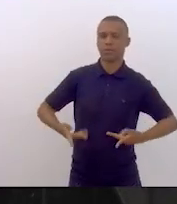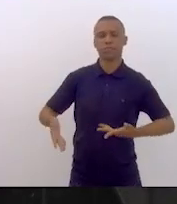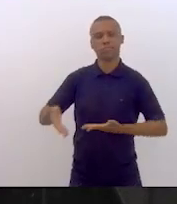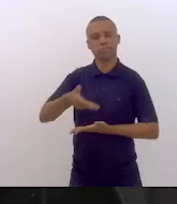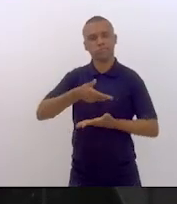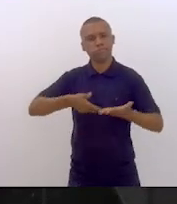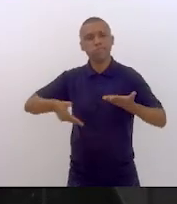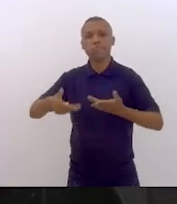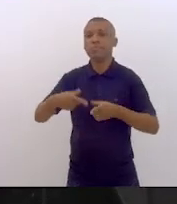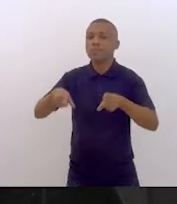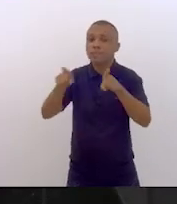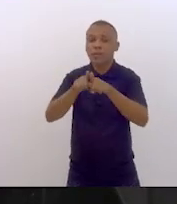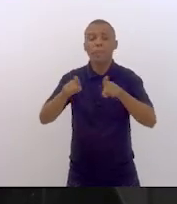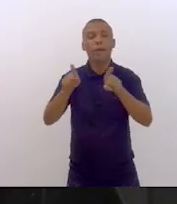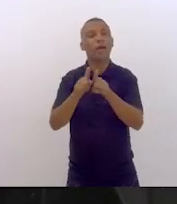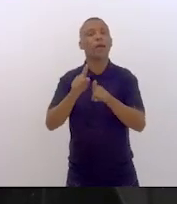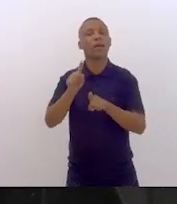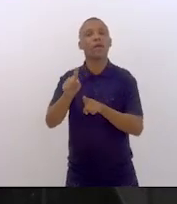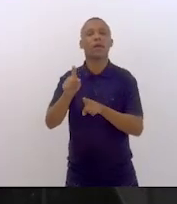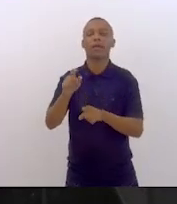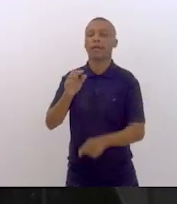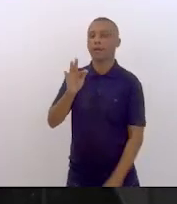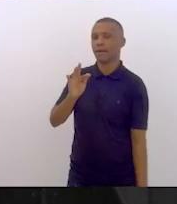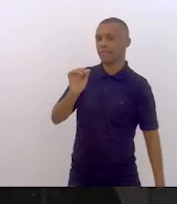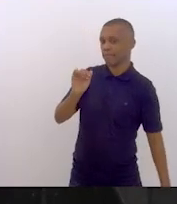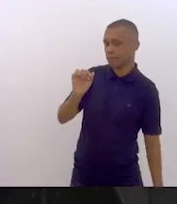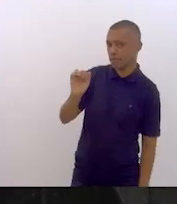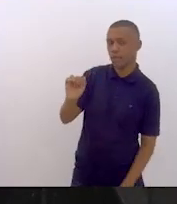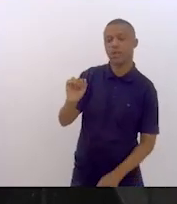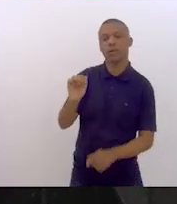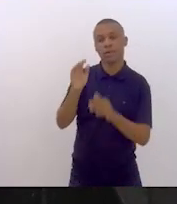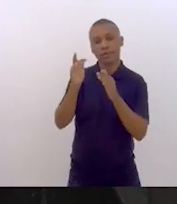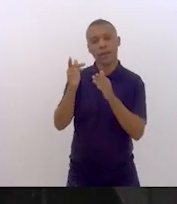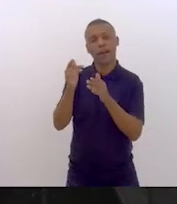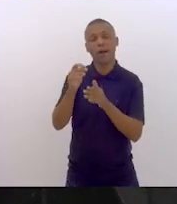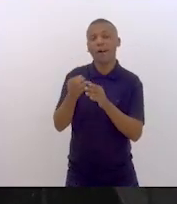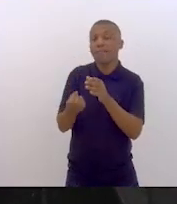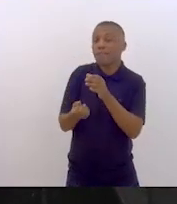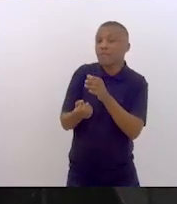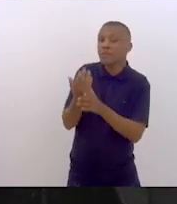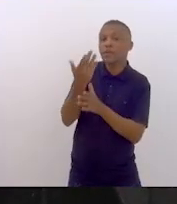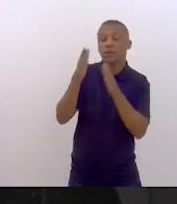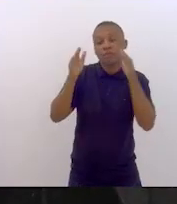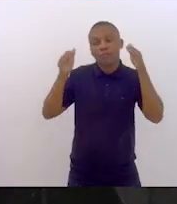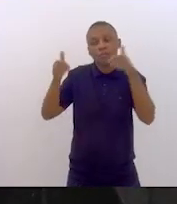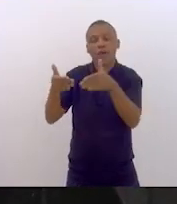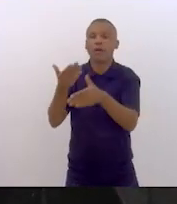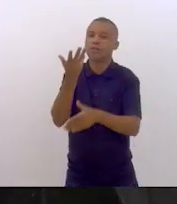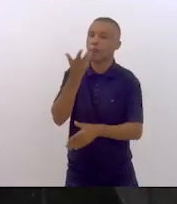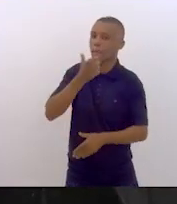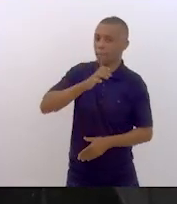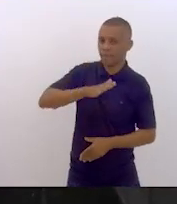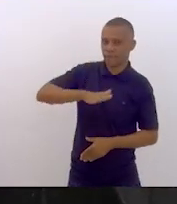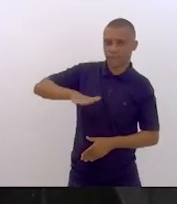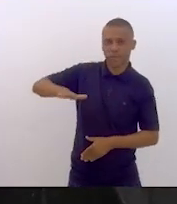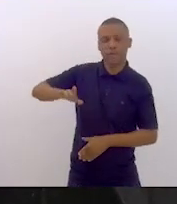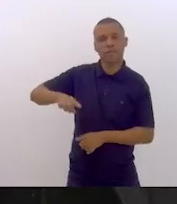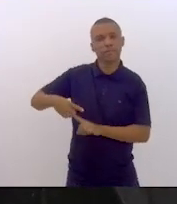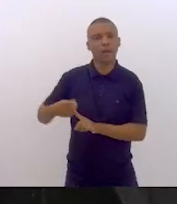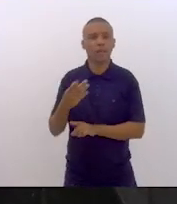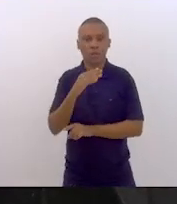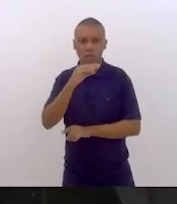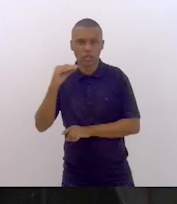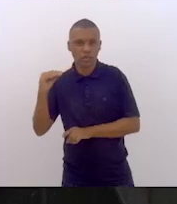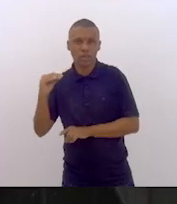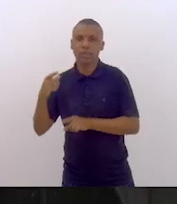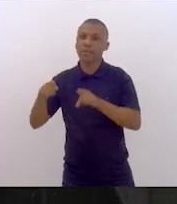e também com a filha Fundação para infância adolescência e também com Departamento de Estrada